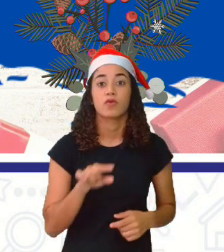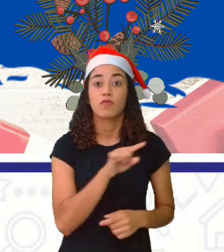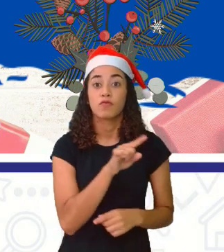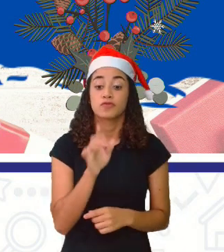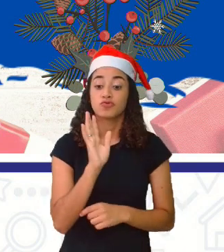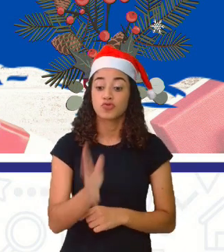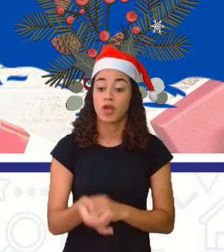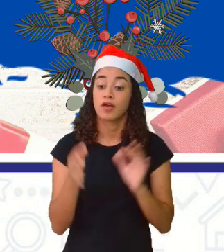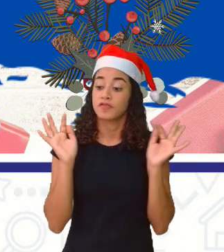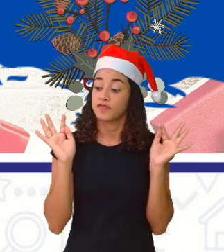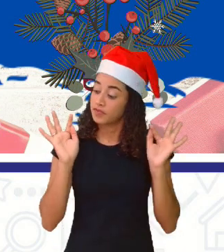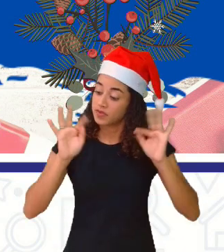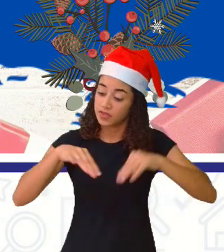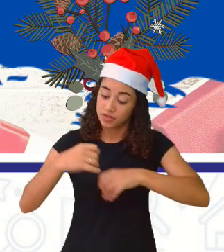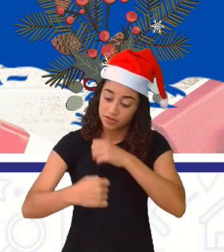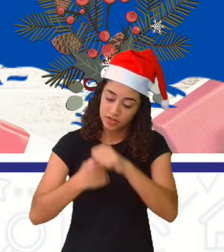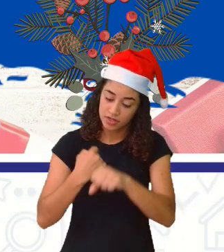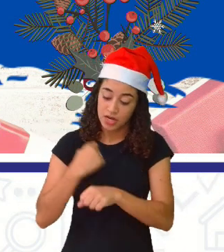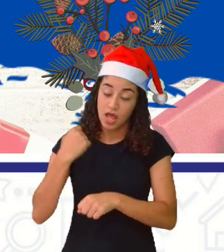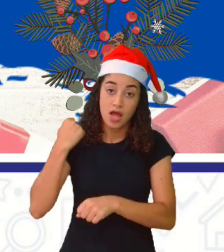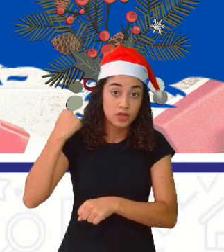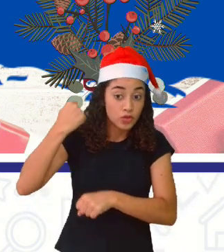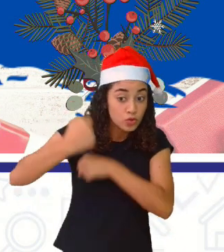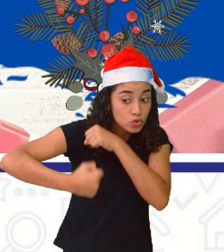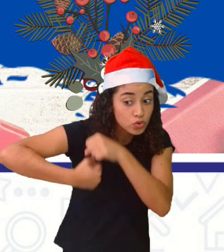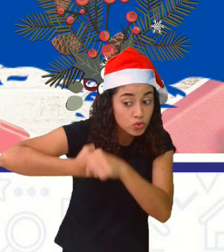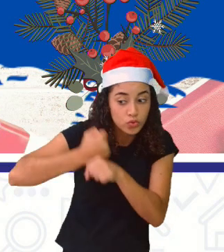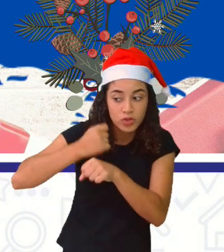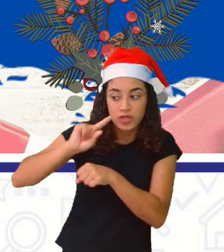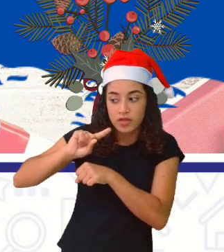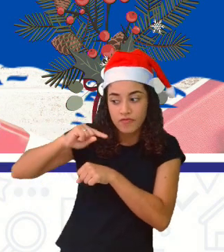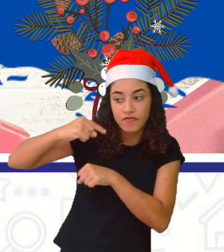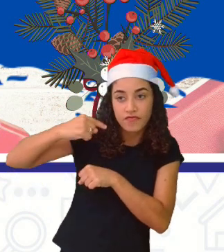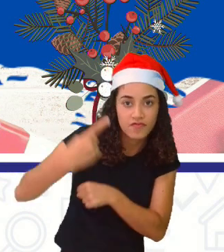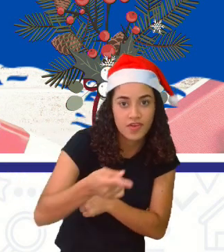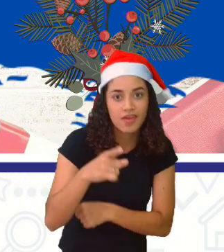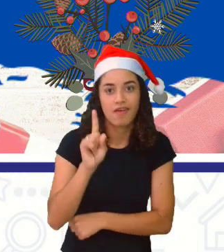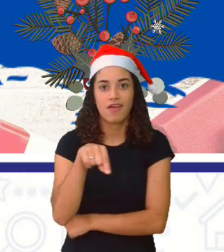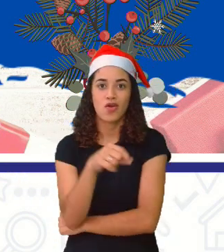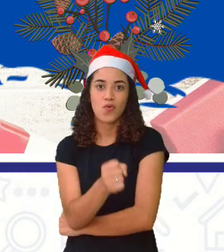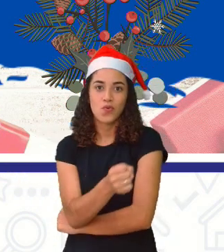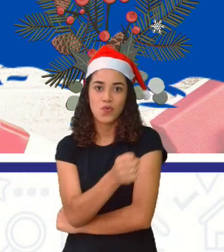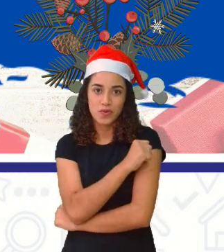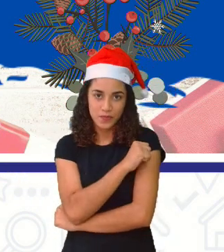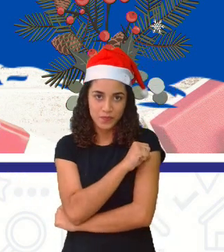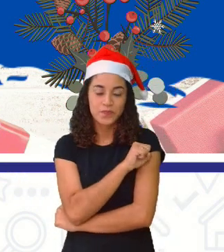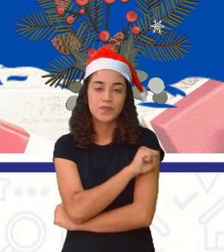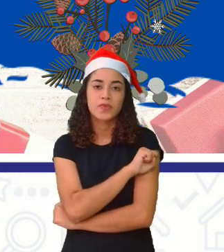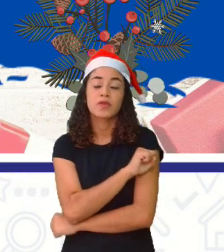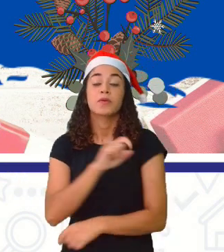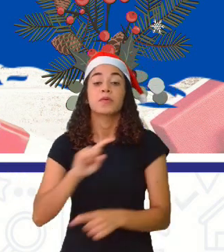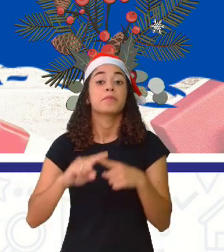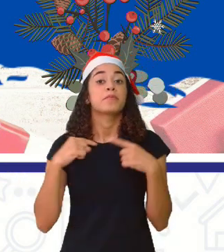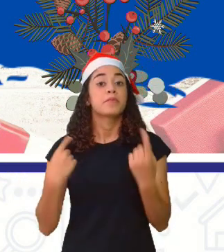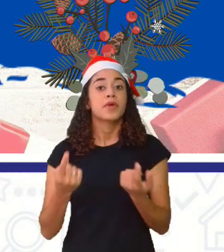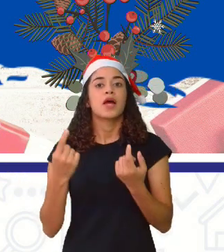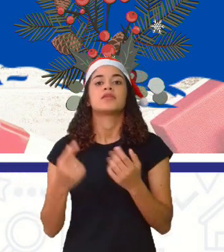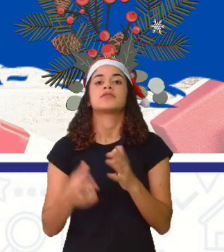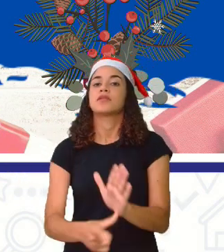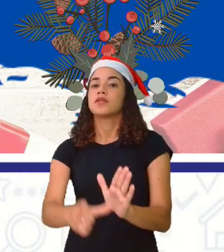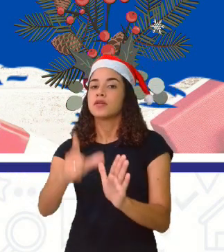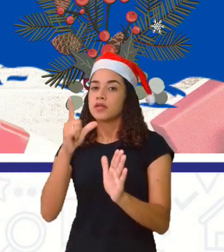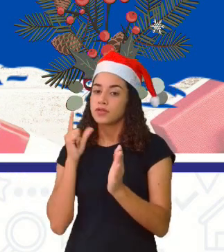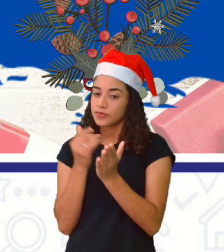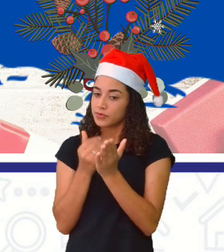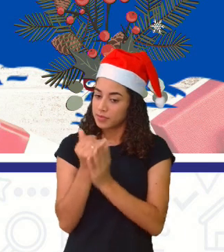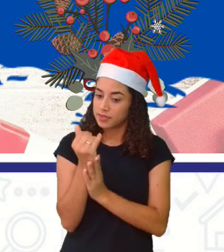estão finalizando o ano. Ano que vem irão para o 8º ano. Mas antes da gente iniciar o novo ano letivo, a gente tem o